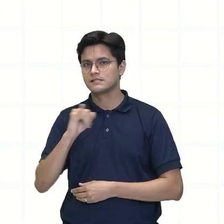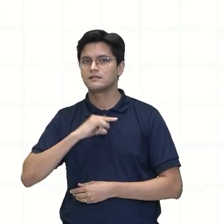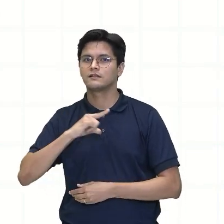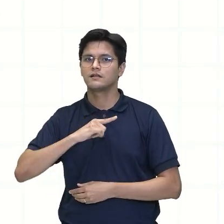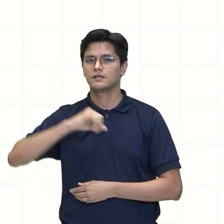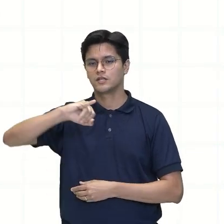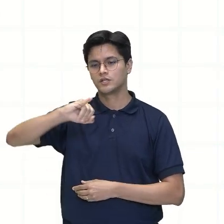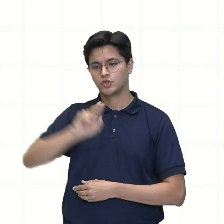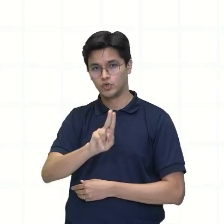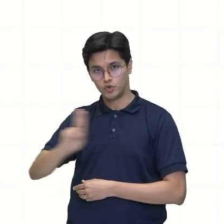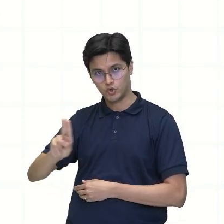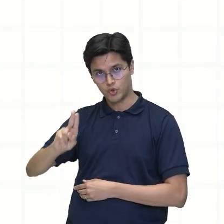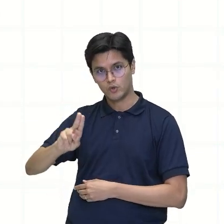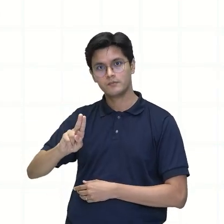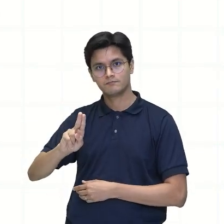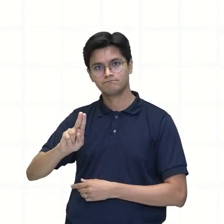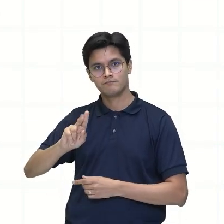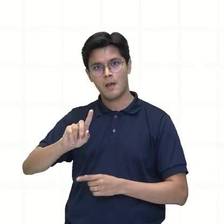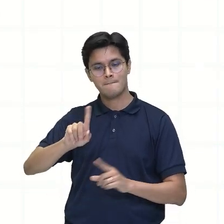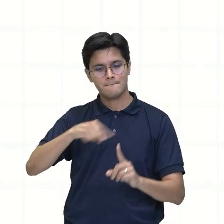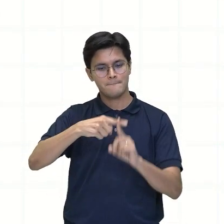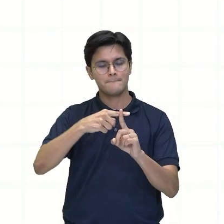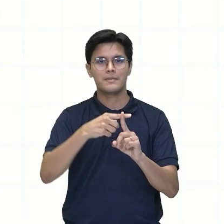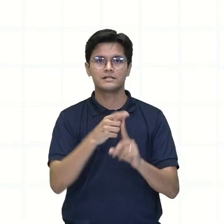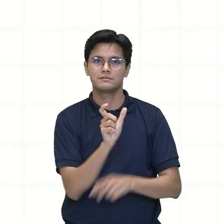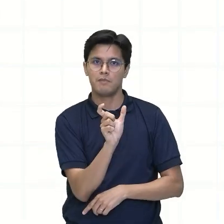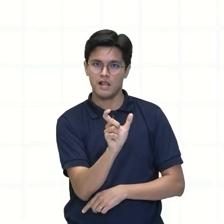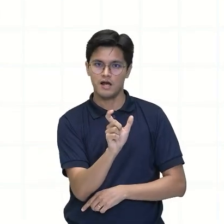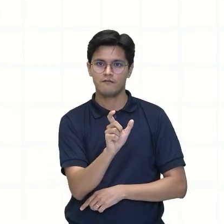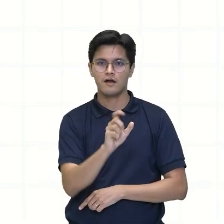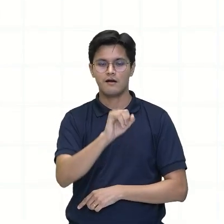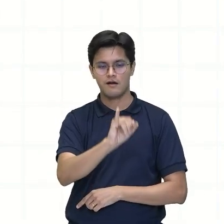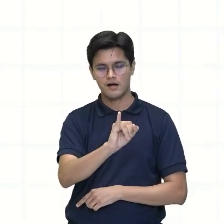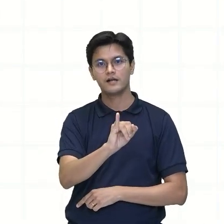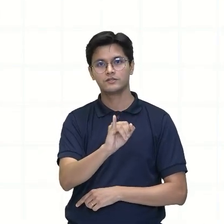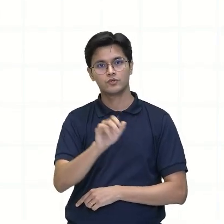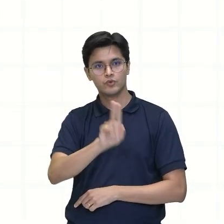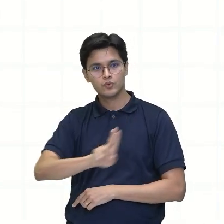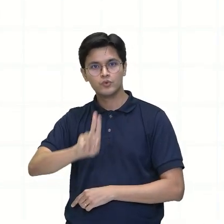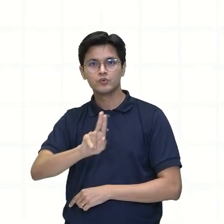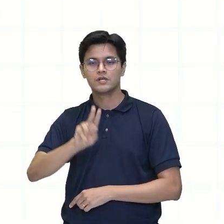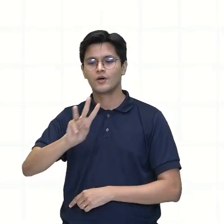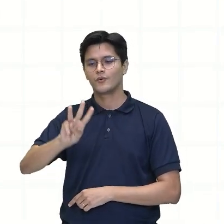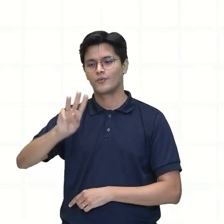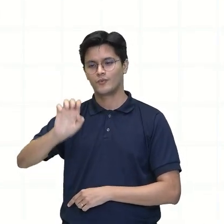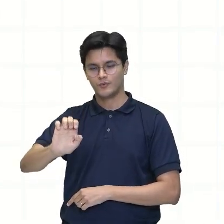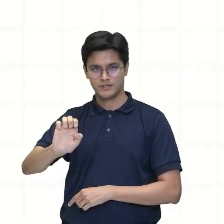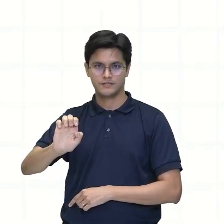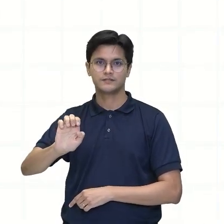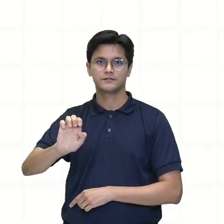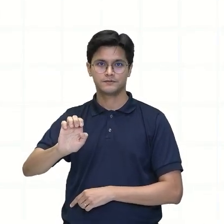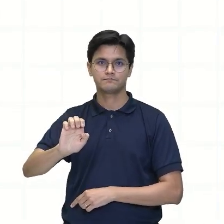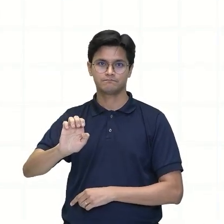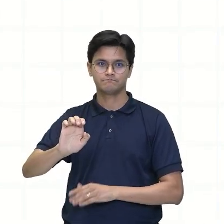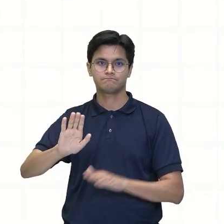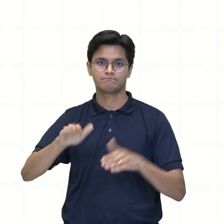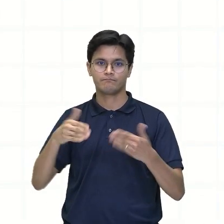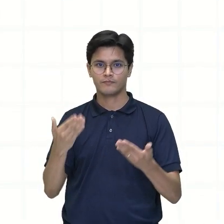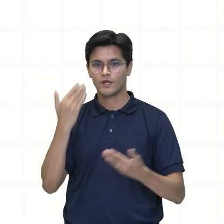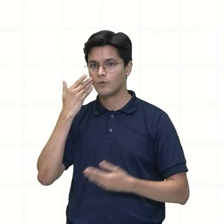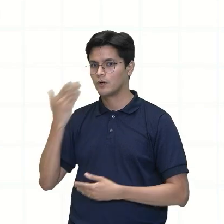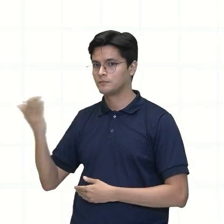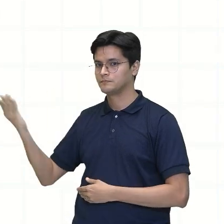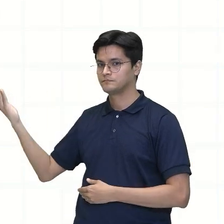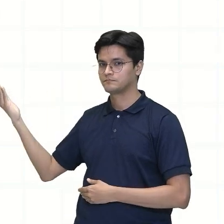I? We, tá? We play with it every day. Nós brincamos com quem? Quem é esse